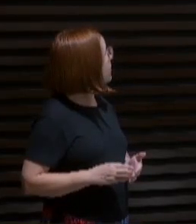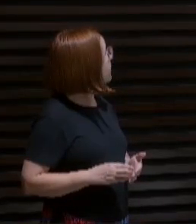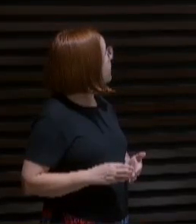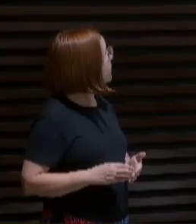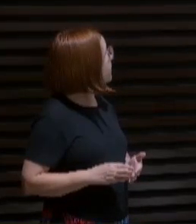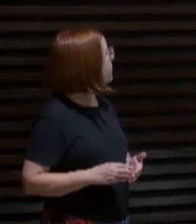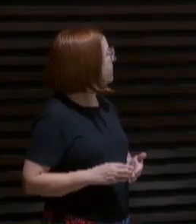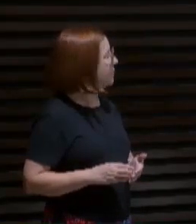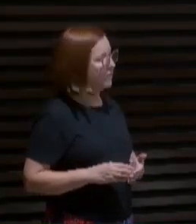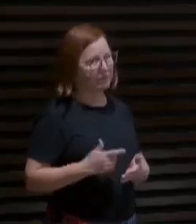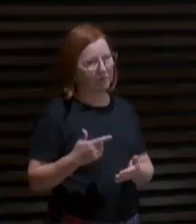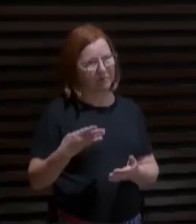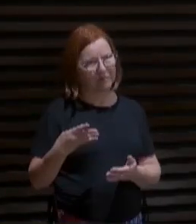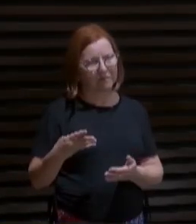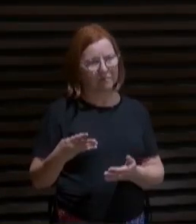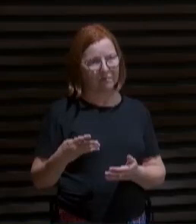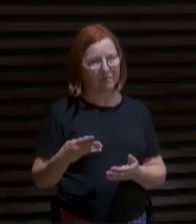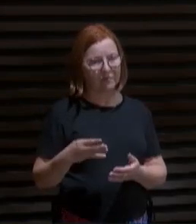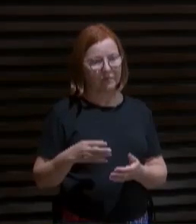ser ilustre.